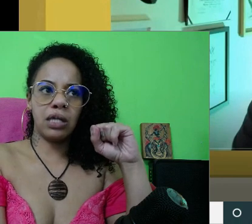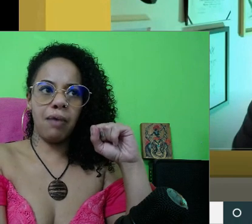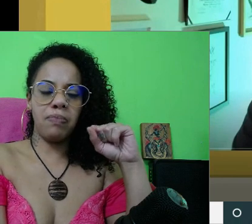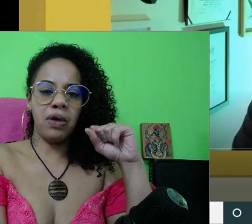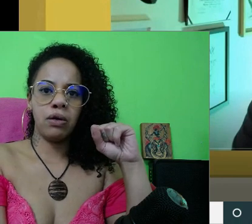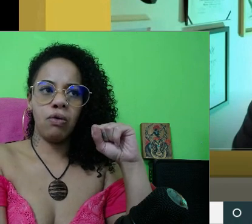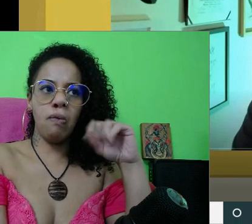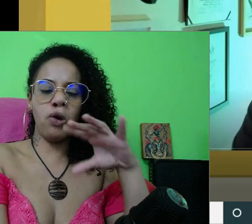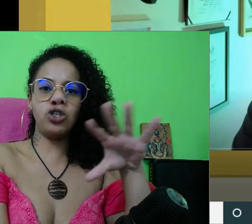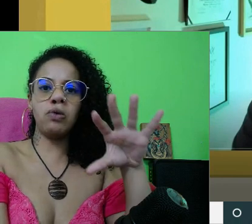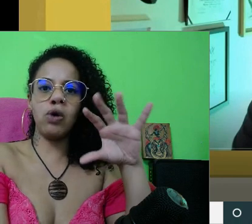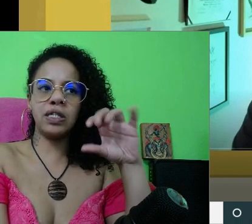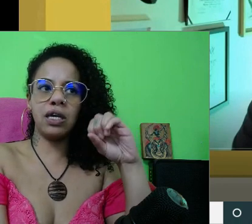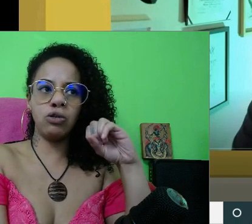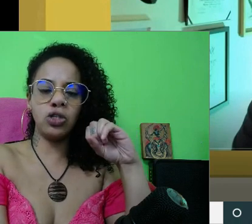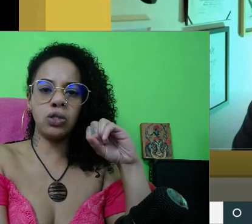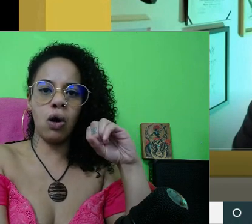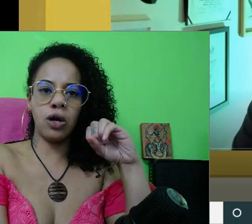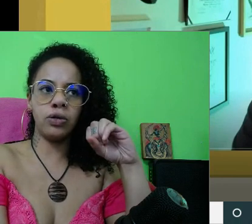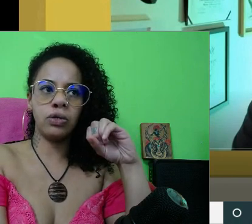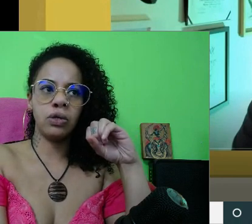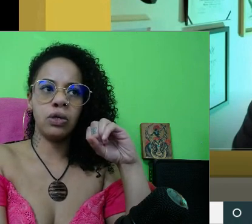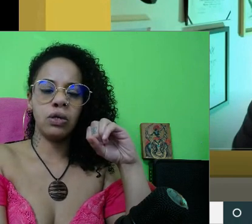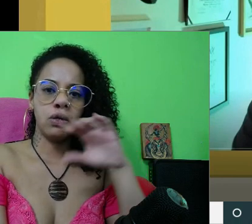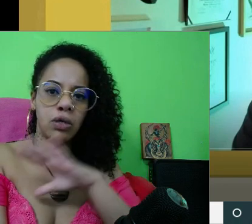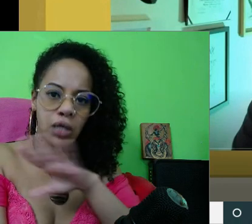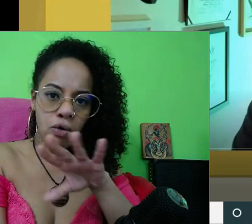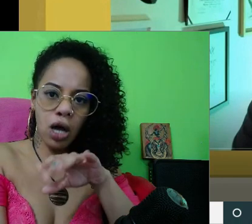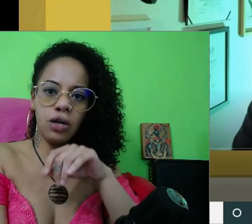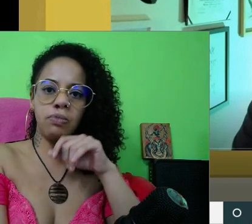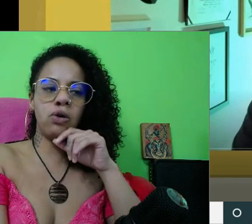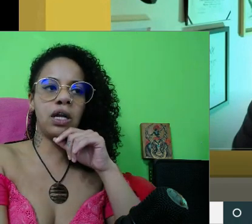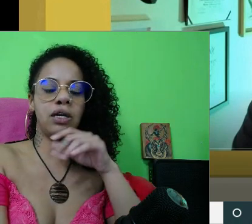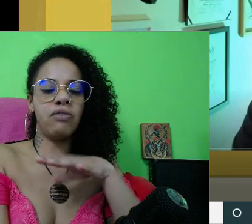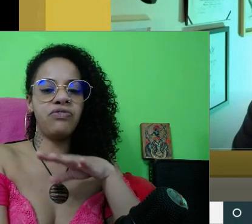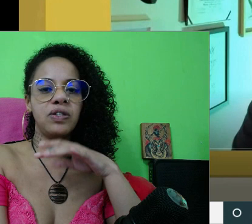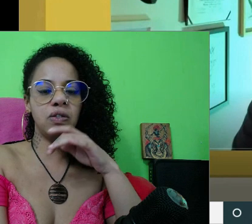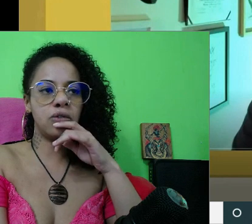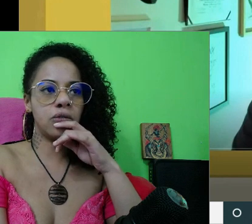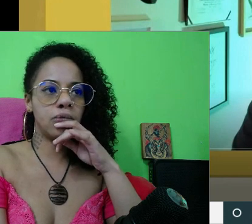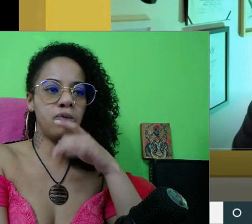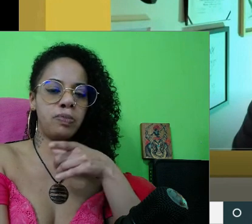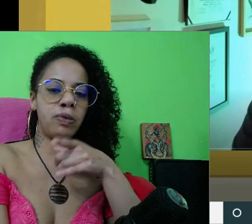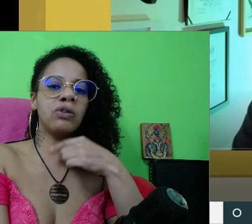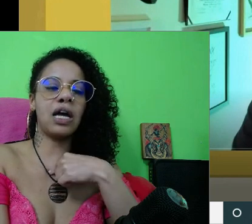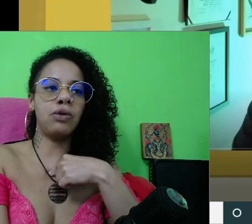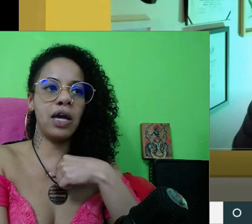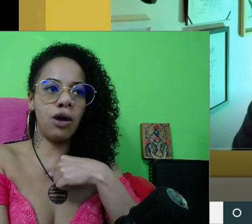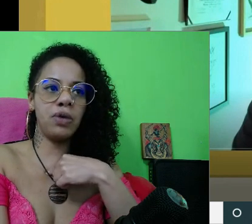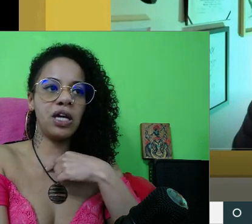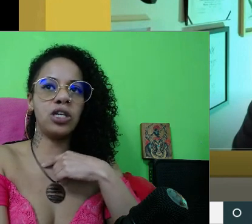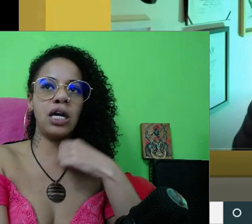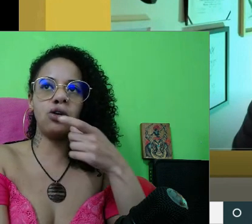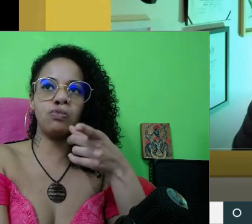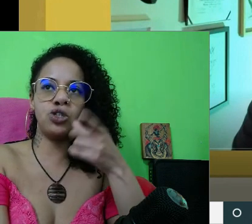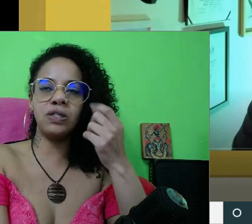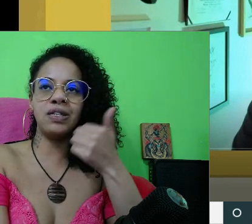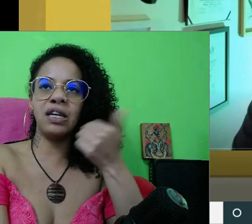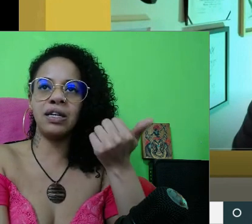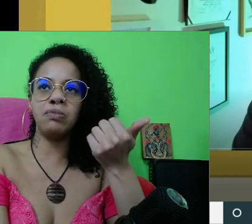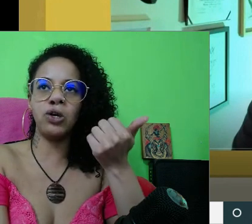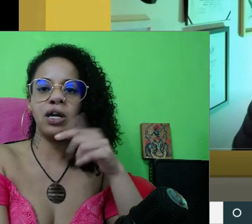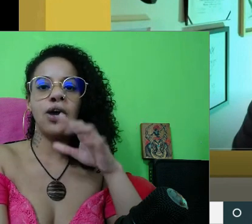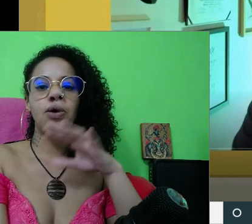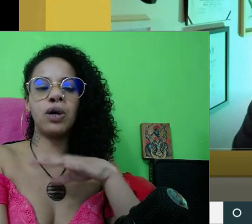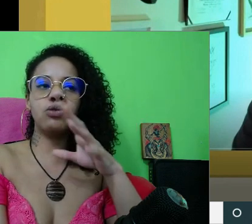sabe um monte de coisa que Eu discordo não colhe no meu rolê não fiz isso muito pelo contrário eu me retirei Como